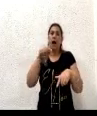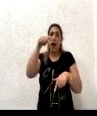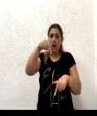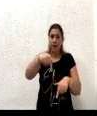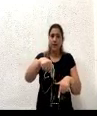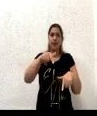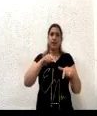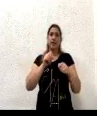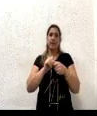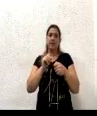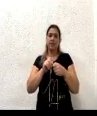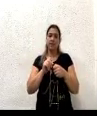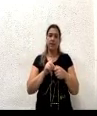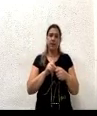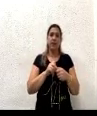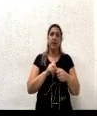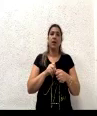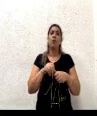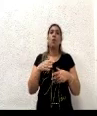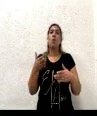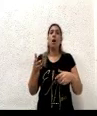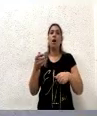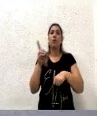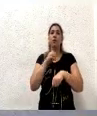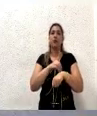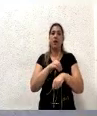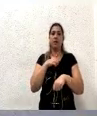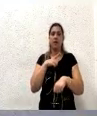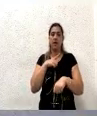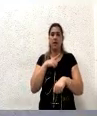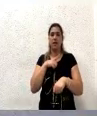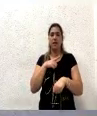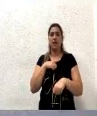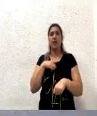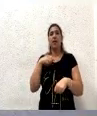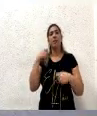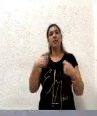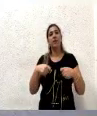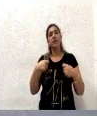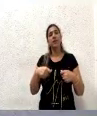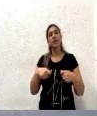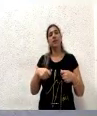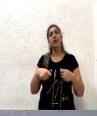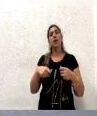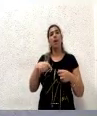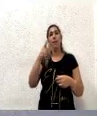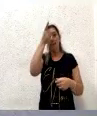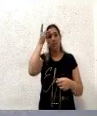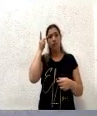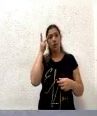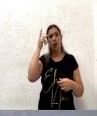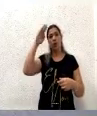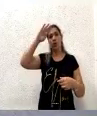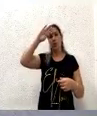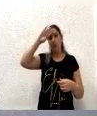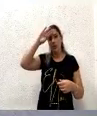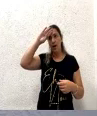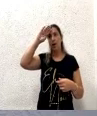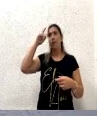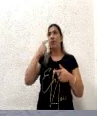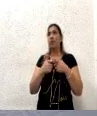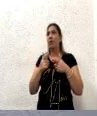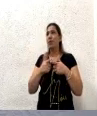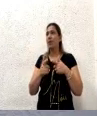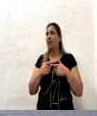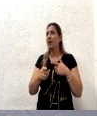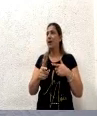Para a gente saber de imediato, a gente precisa identificar até o terceiro dia de sintoma. Então, a gente já escalonou.